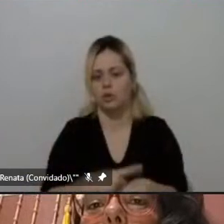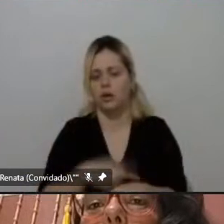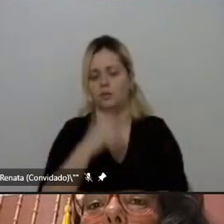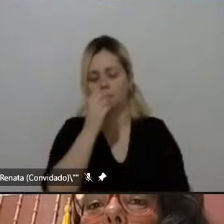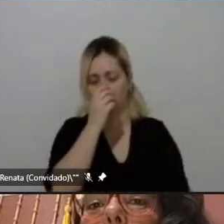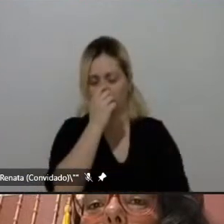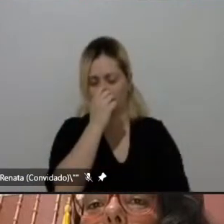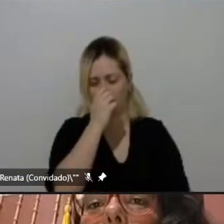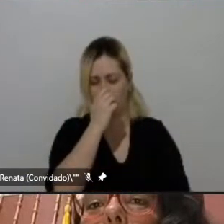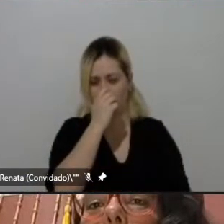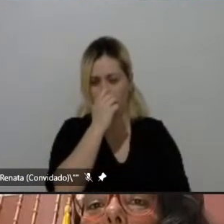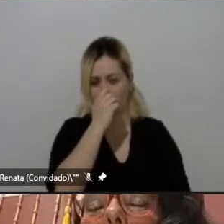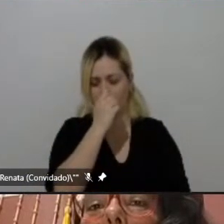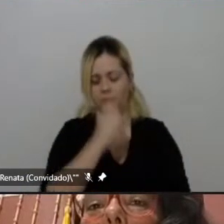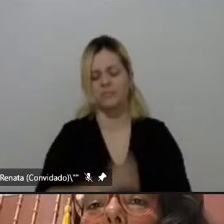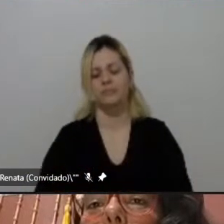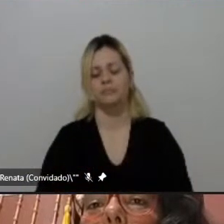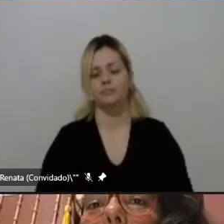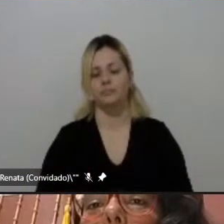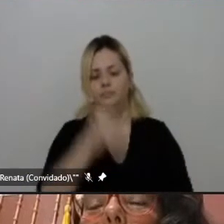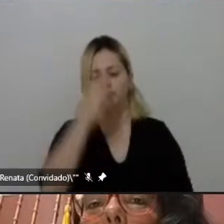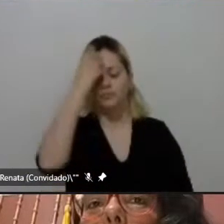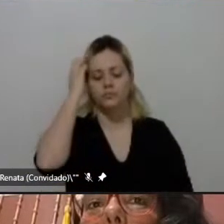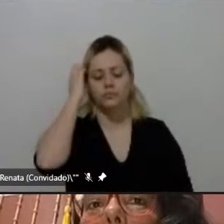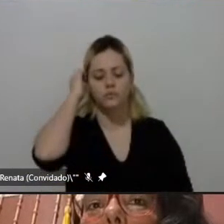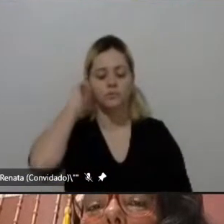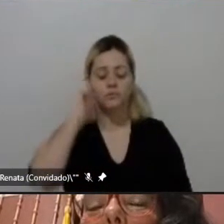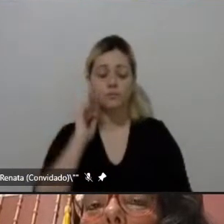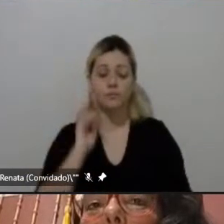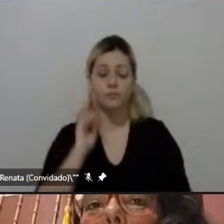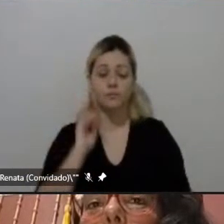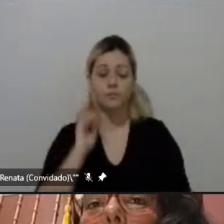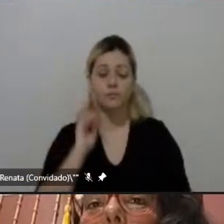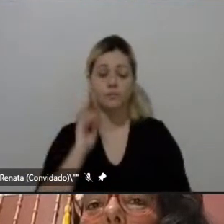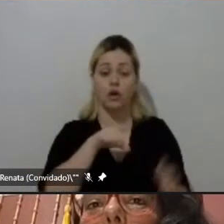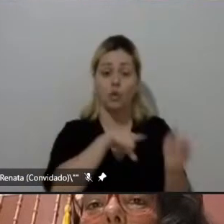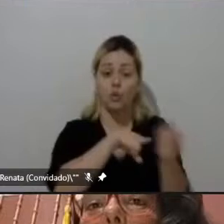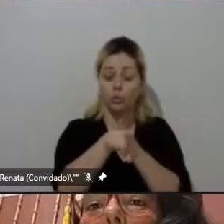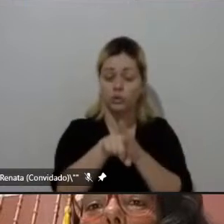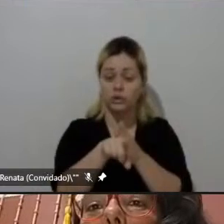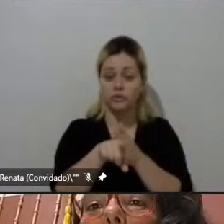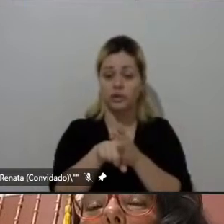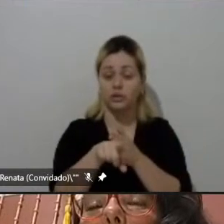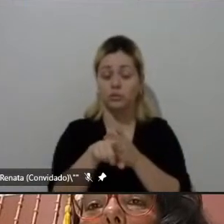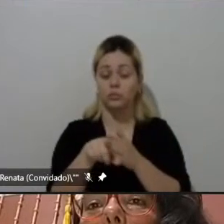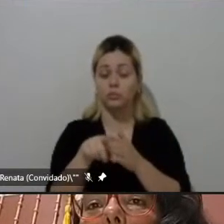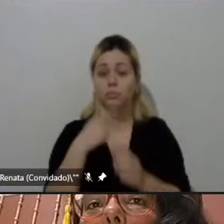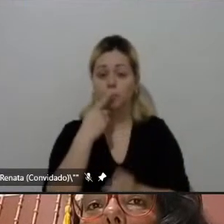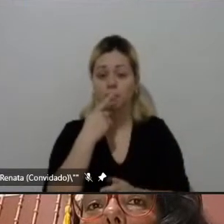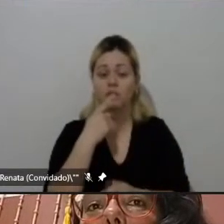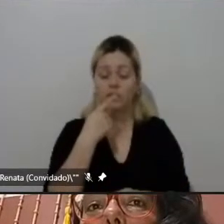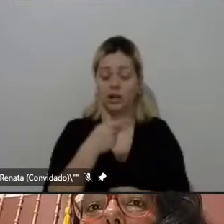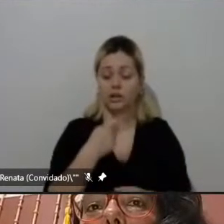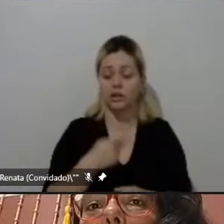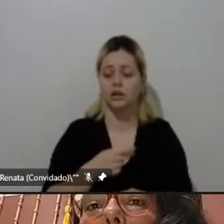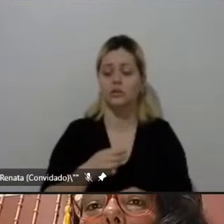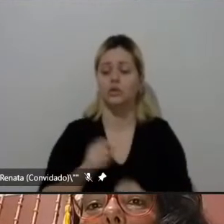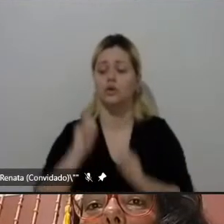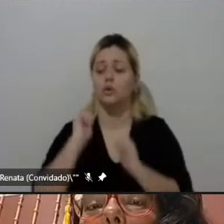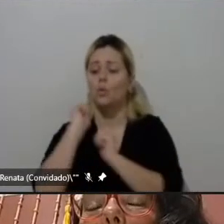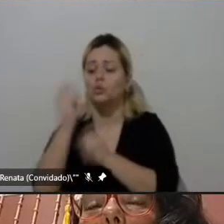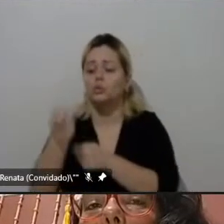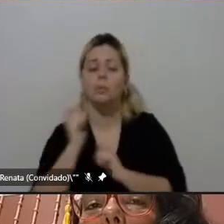aí dos caiçaras, ela estava contando de um problema sério aí com os pescadores,